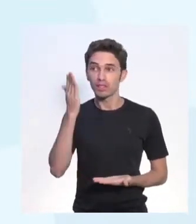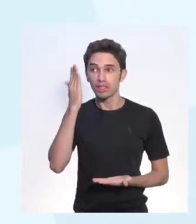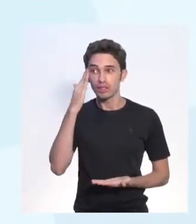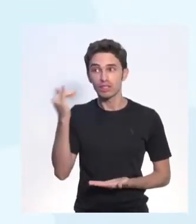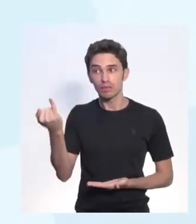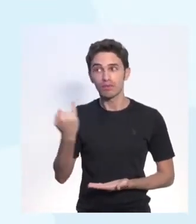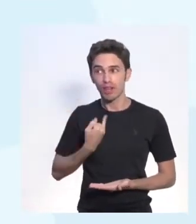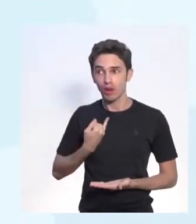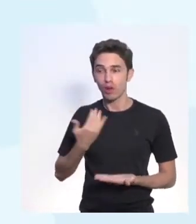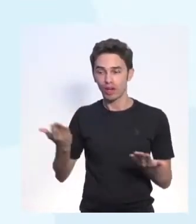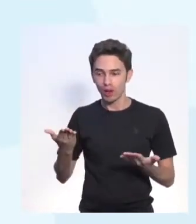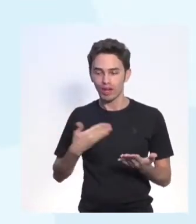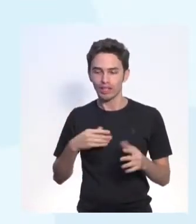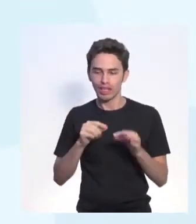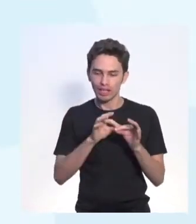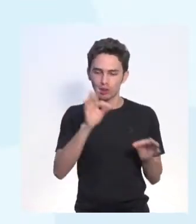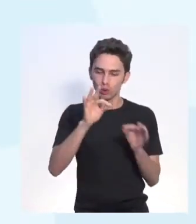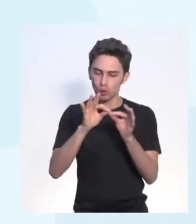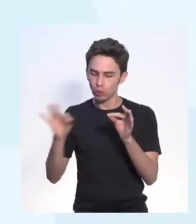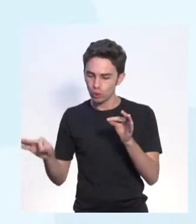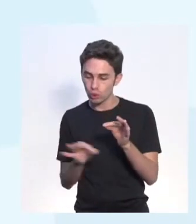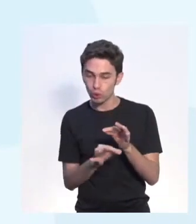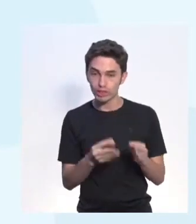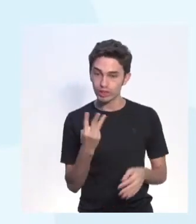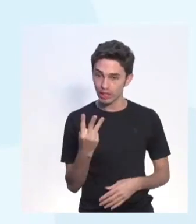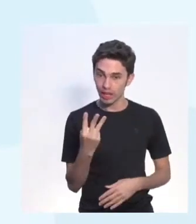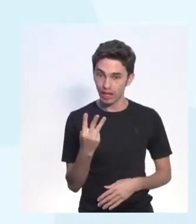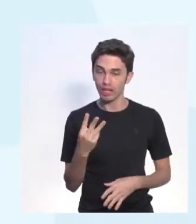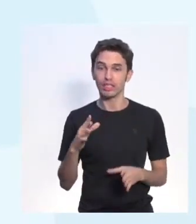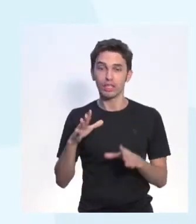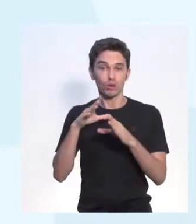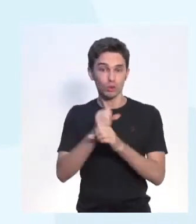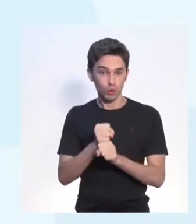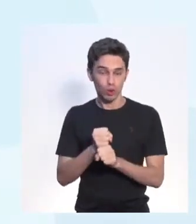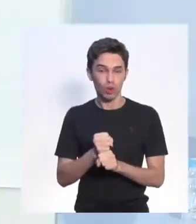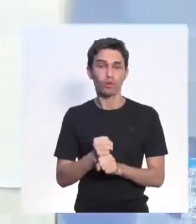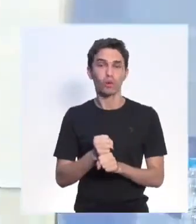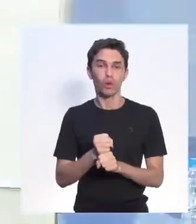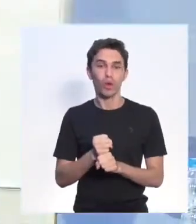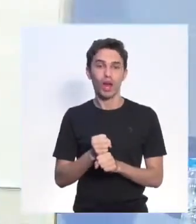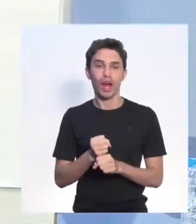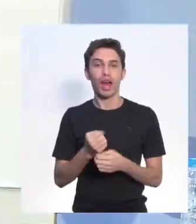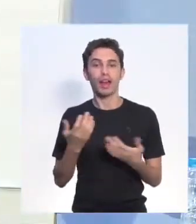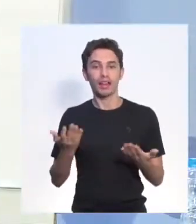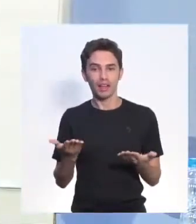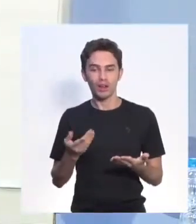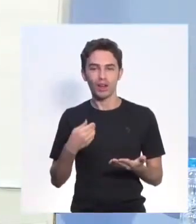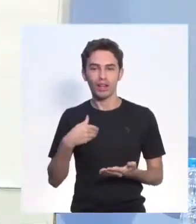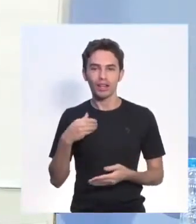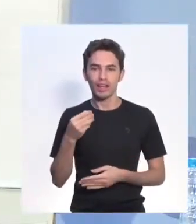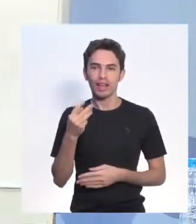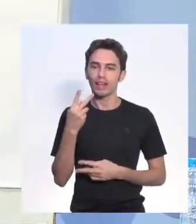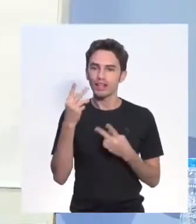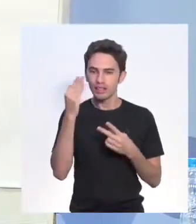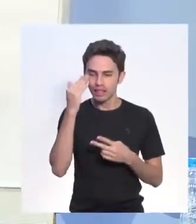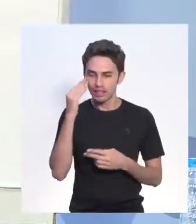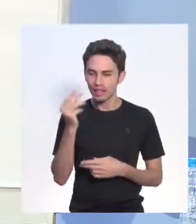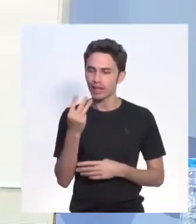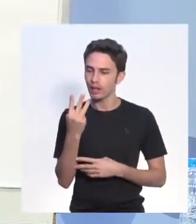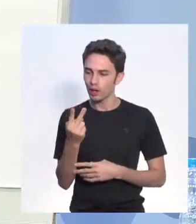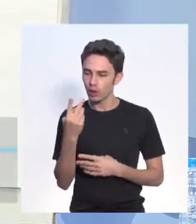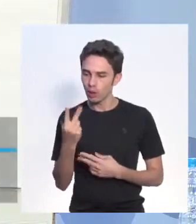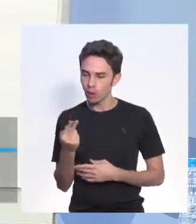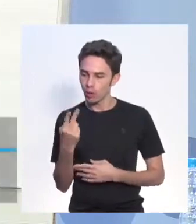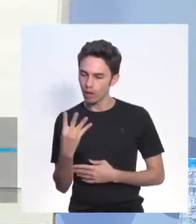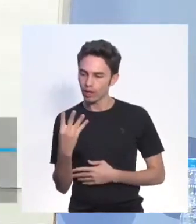os 3 lados. Então, eu vou somar os 3 lados e vou colocar que é igual ao valor do perímetro